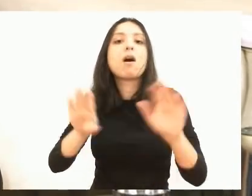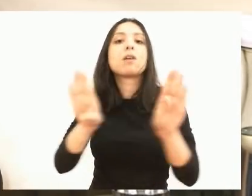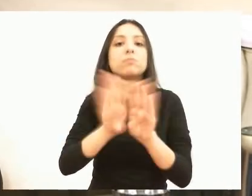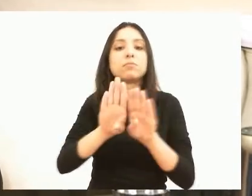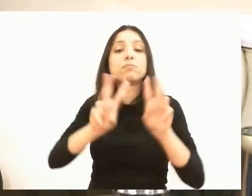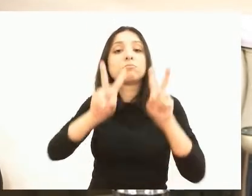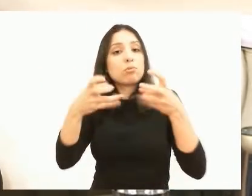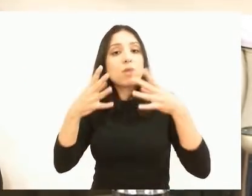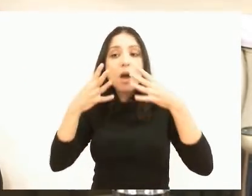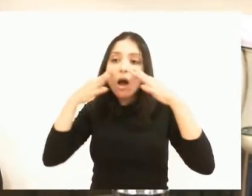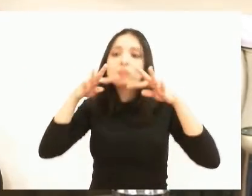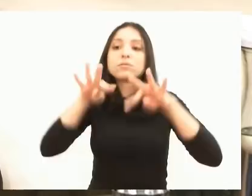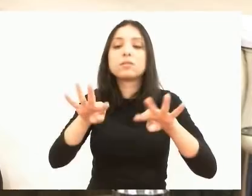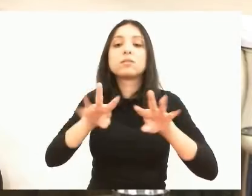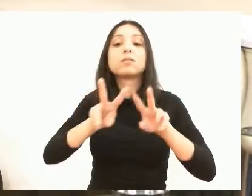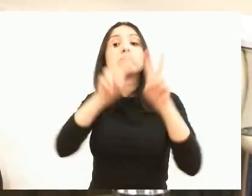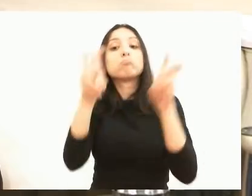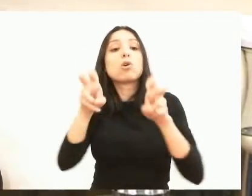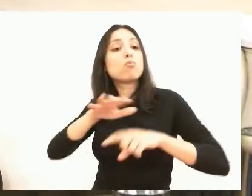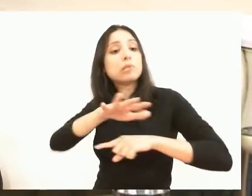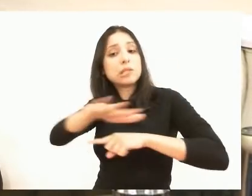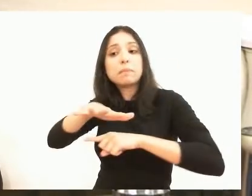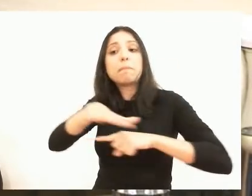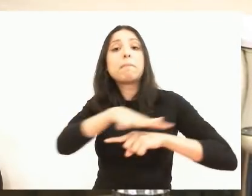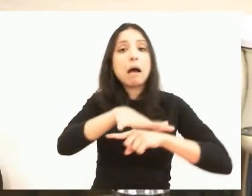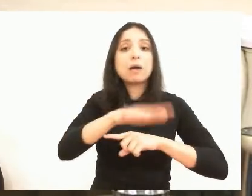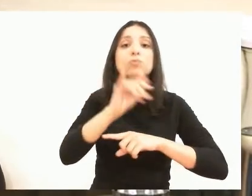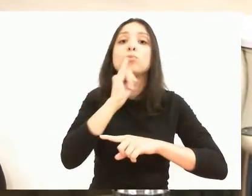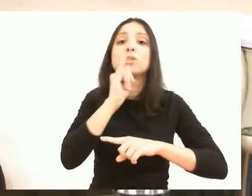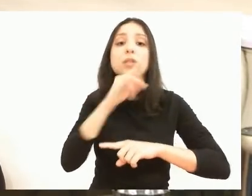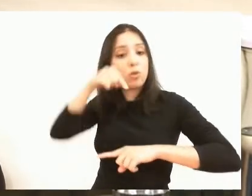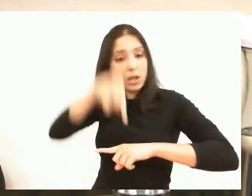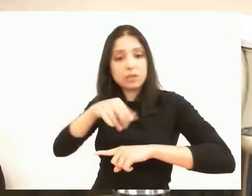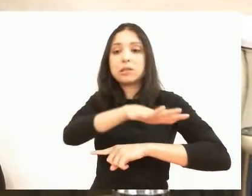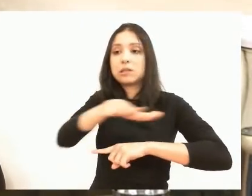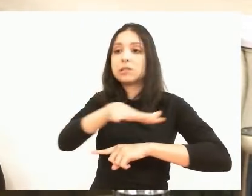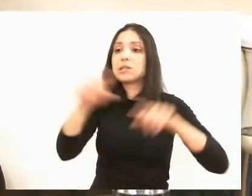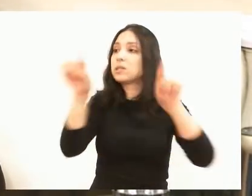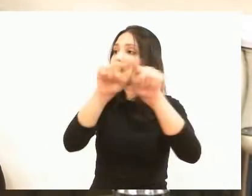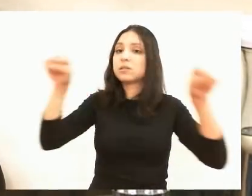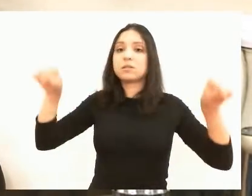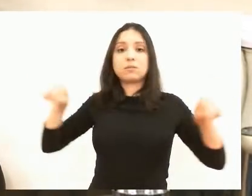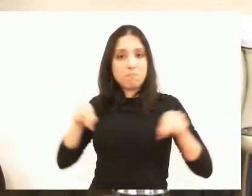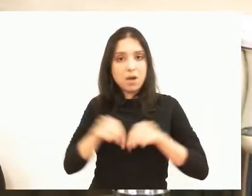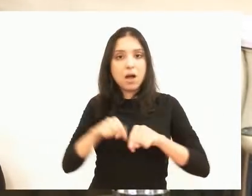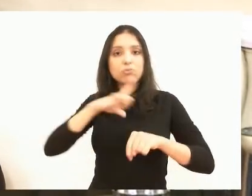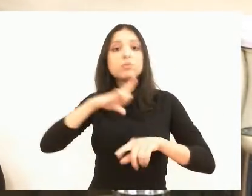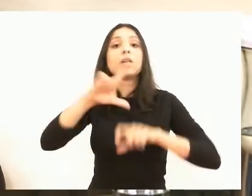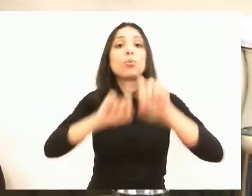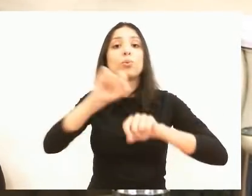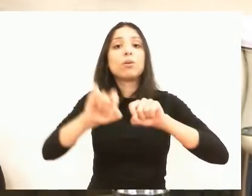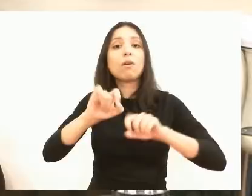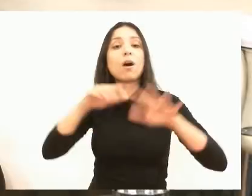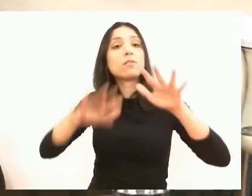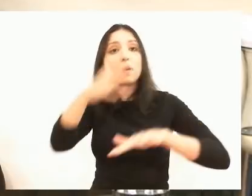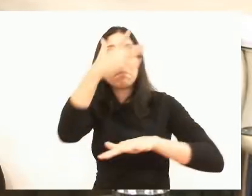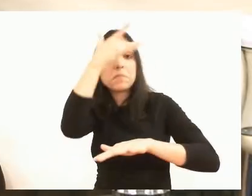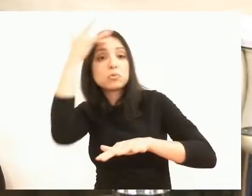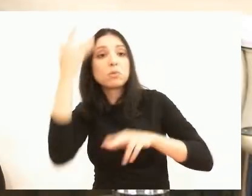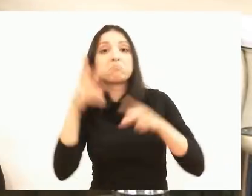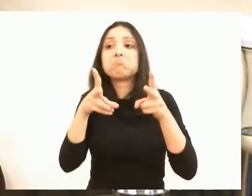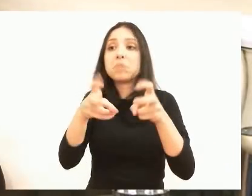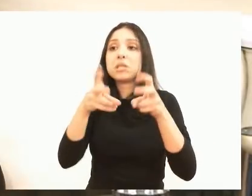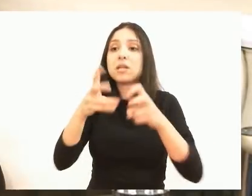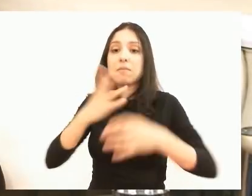à atenção aos do espaço então por exemplo nesse espaço que já está provocando um estado corporal